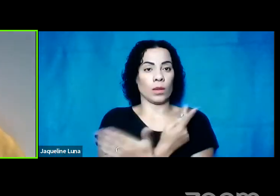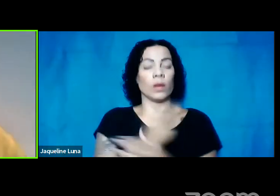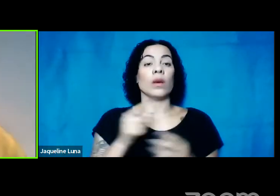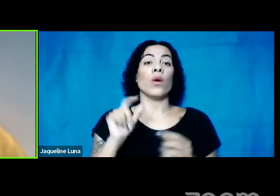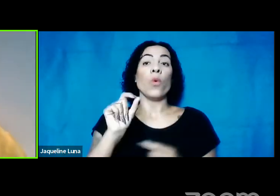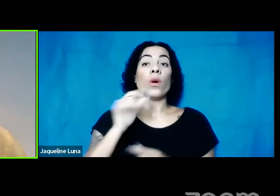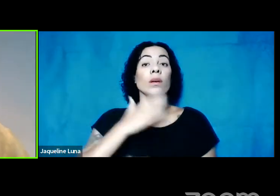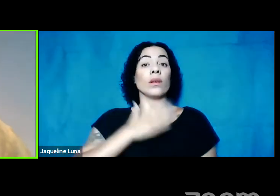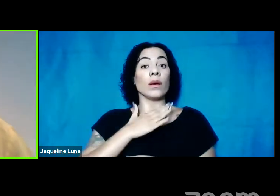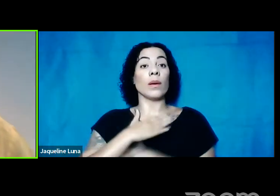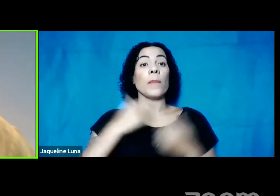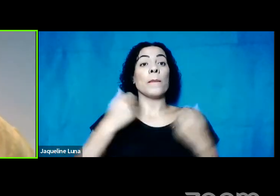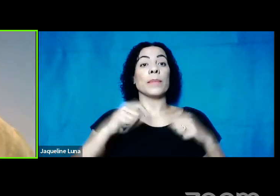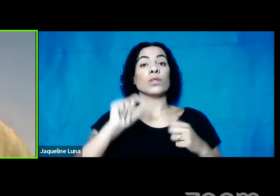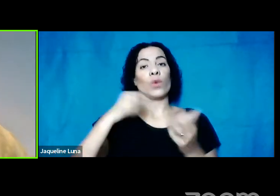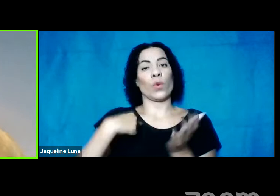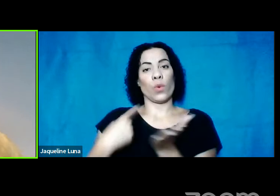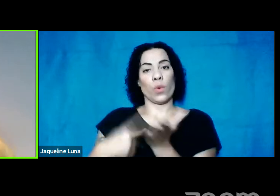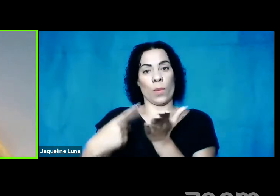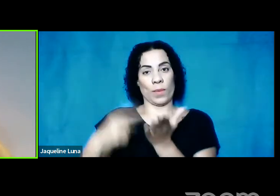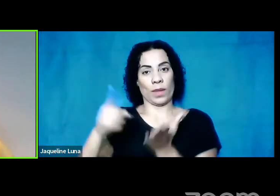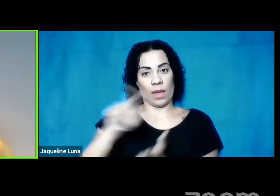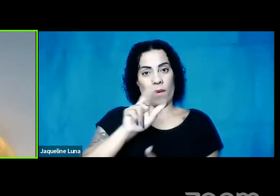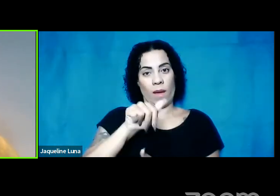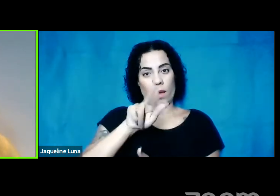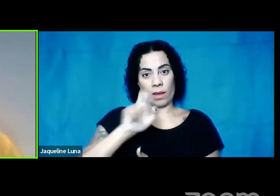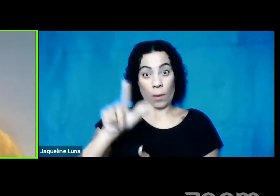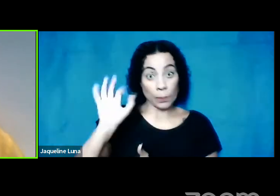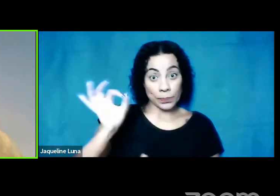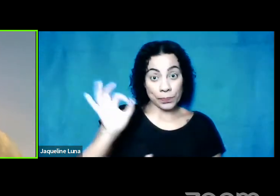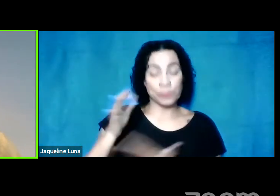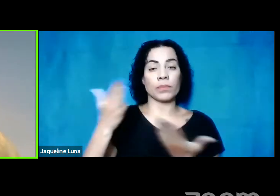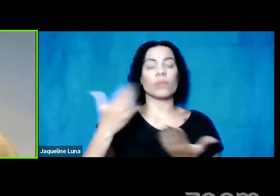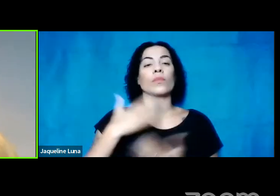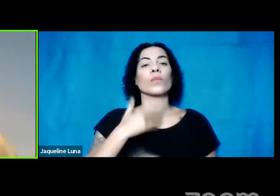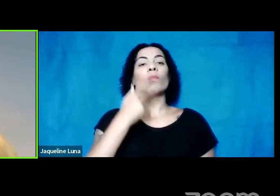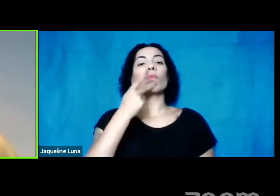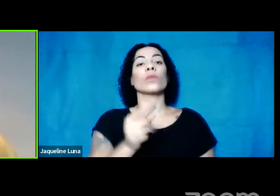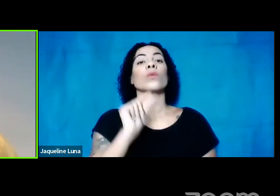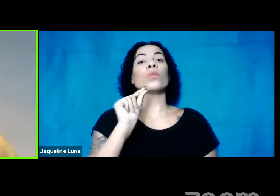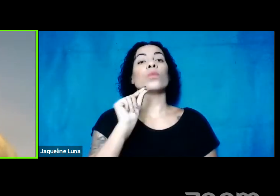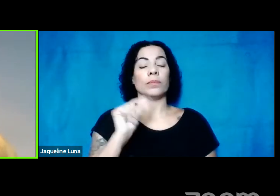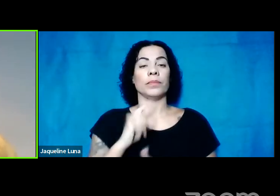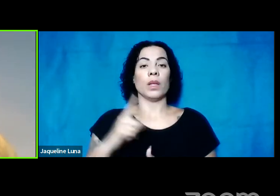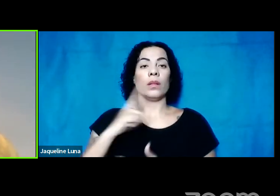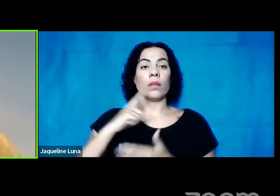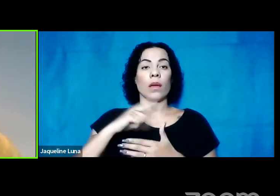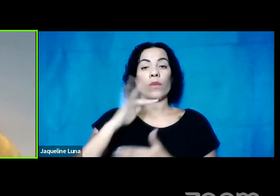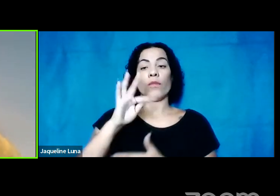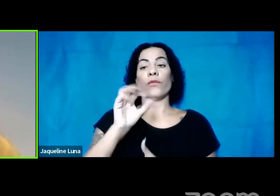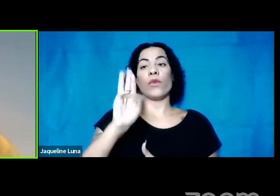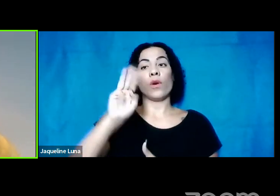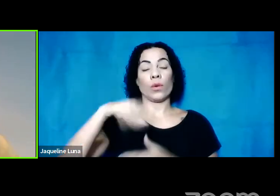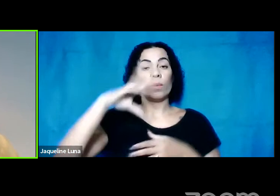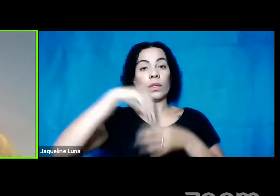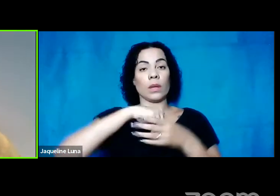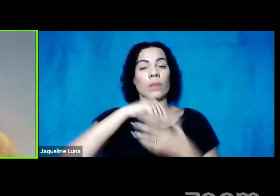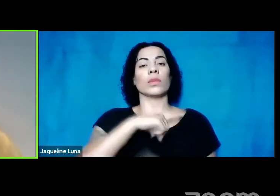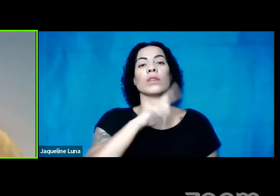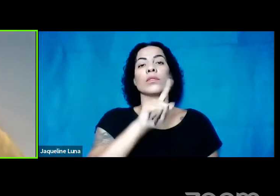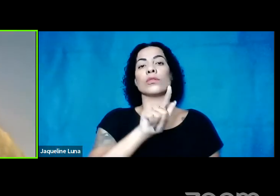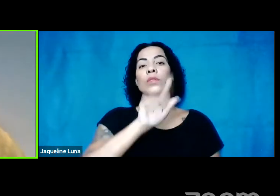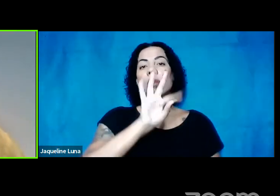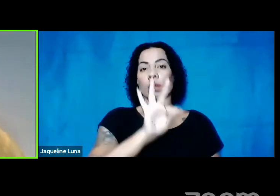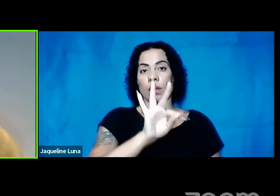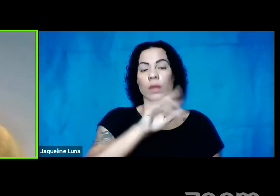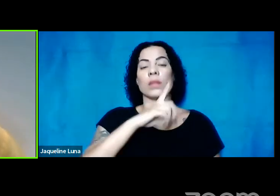verdade, combinei um pouco aqui com a Raquel, né, Raquel? É dizer o seguinte, temos no fórum um grupo de trabalho, o GT, temas